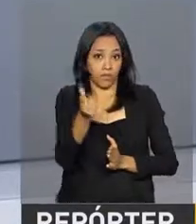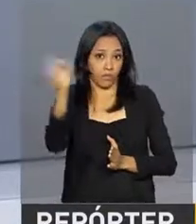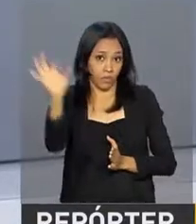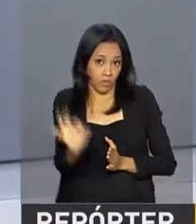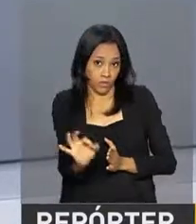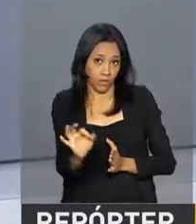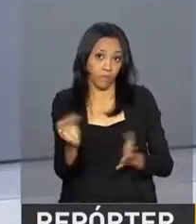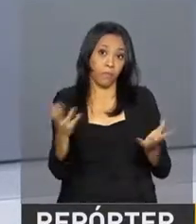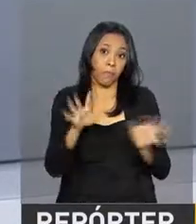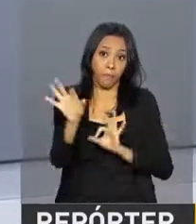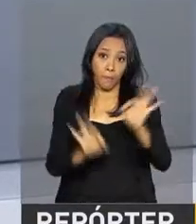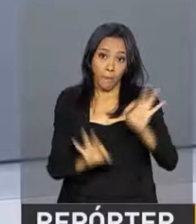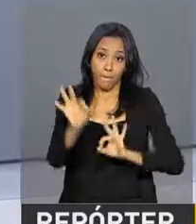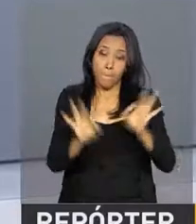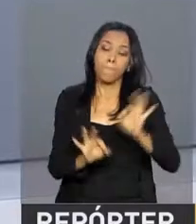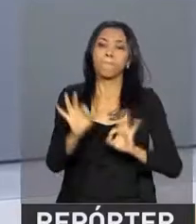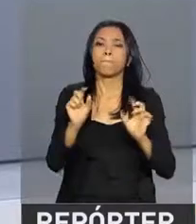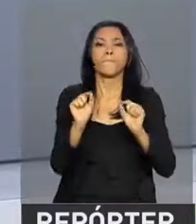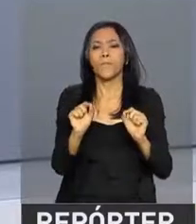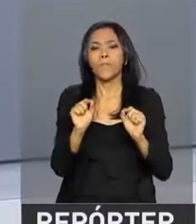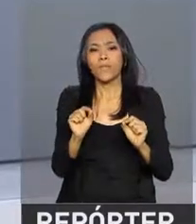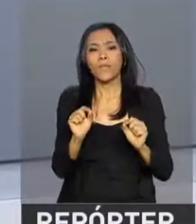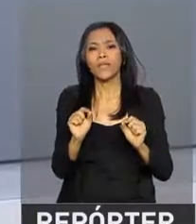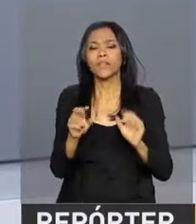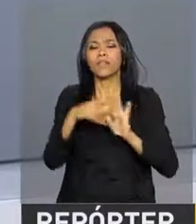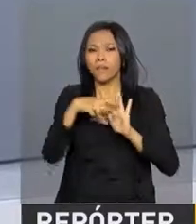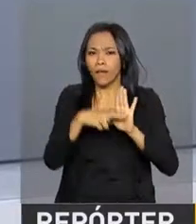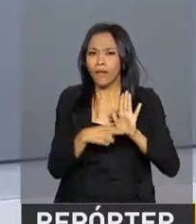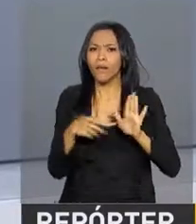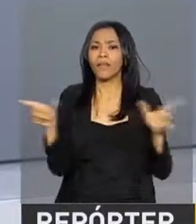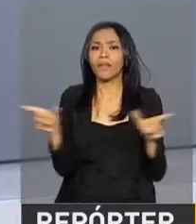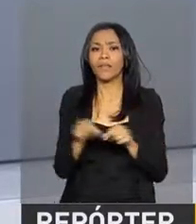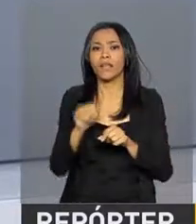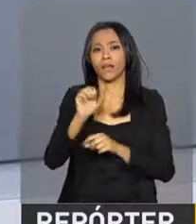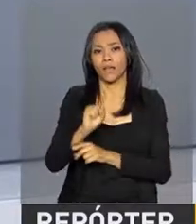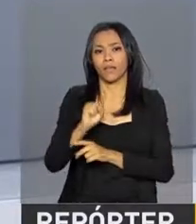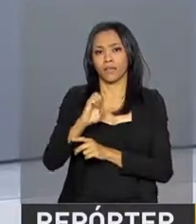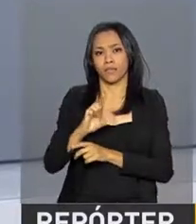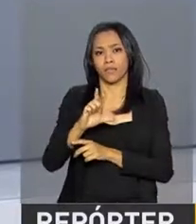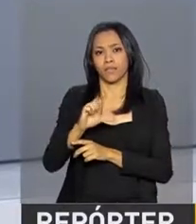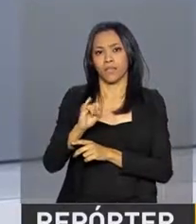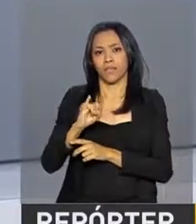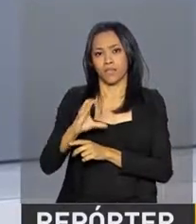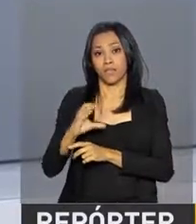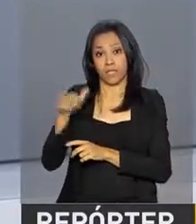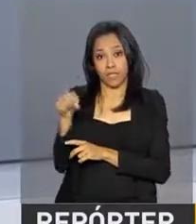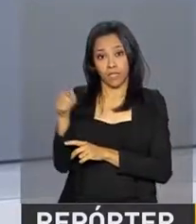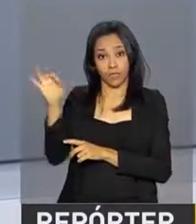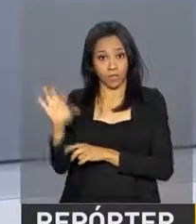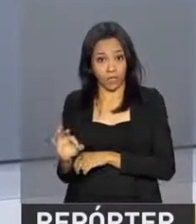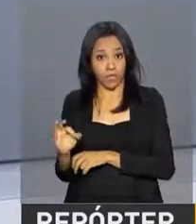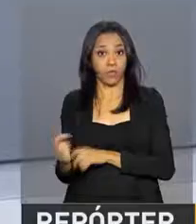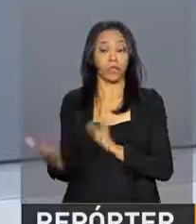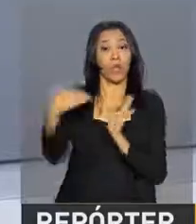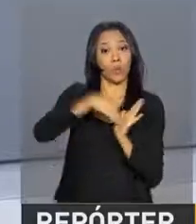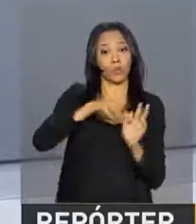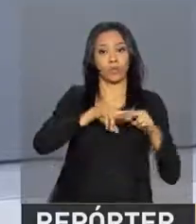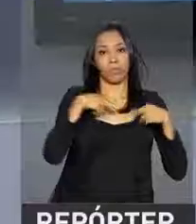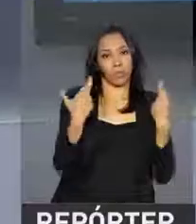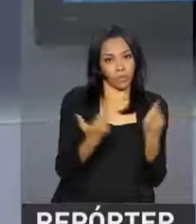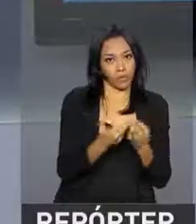0,96%. As projeções levam em consideração a Selic de 7%, definida no início do mês, na última reunião do